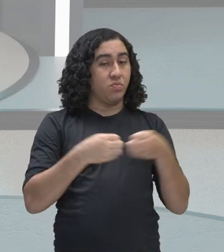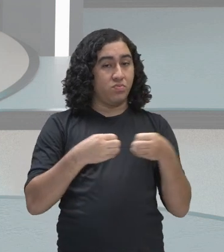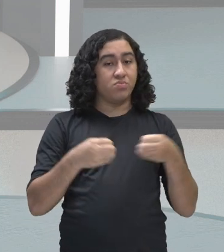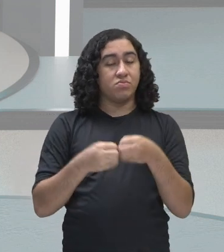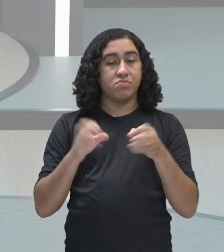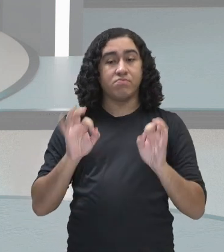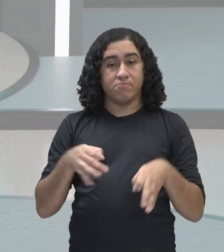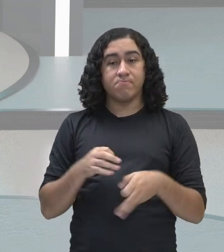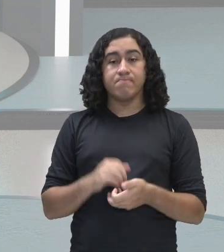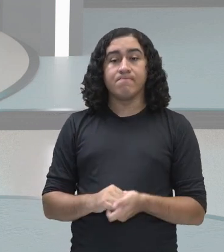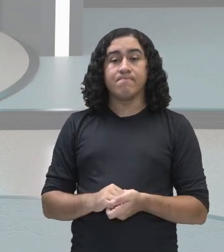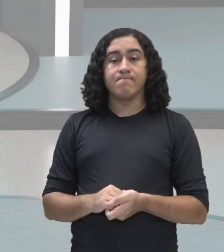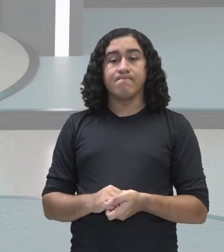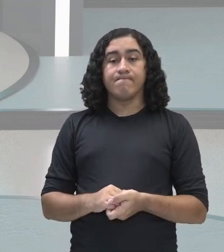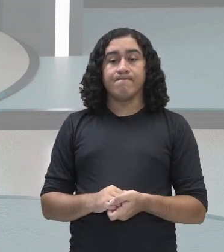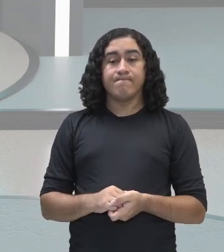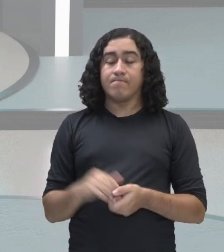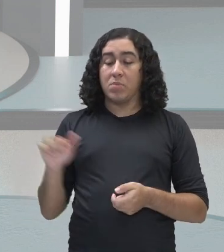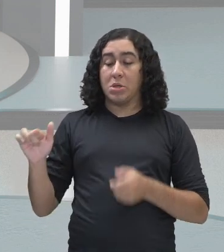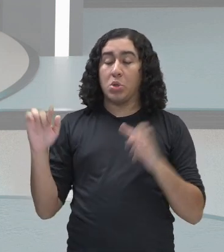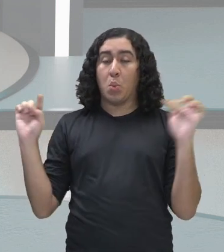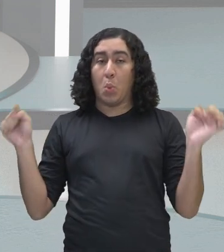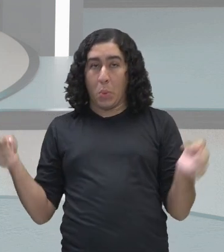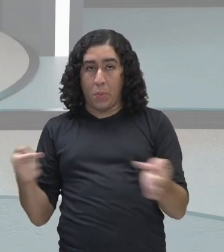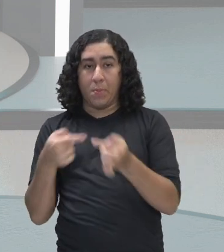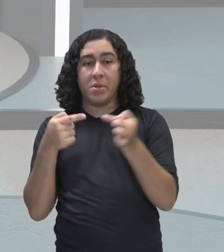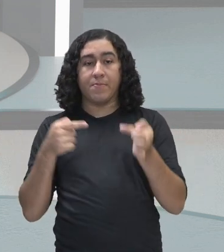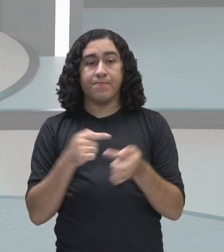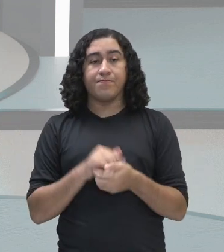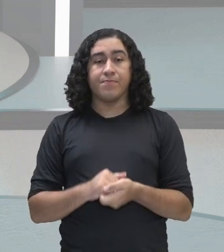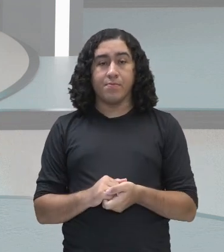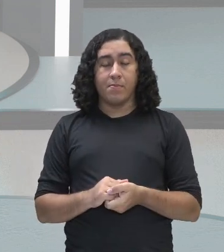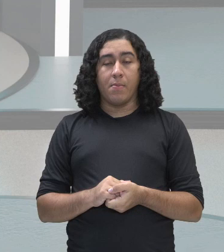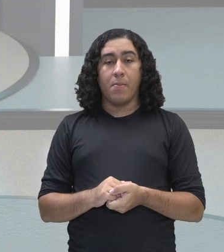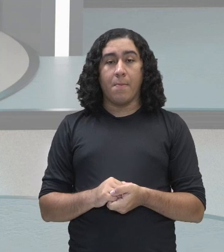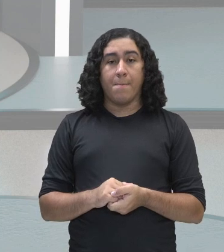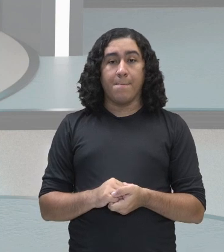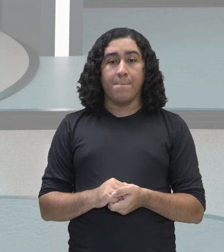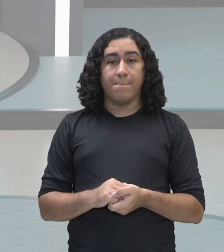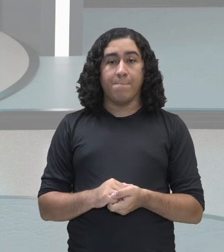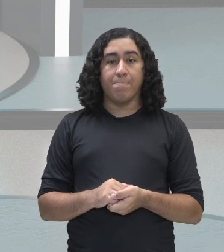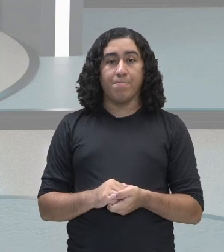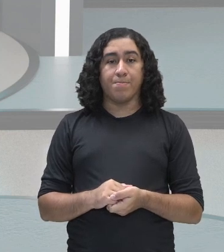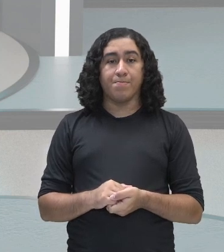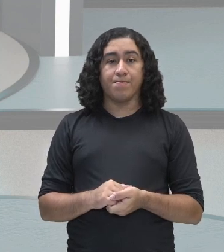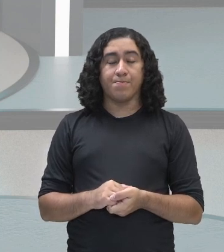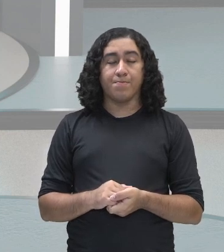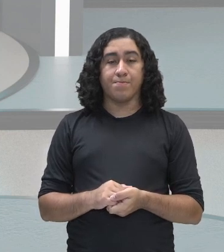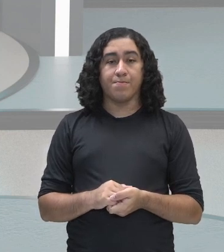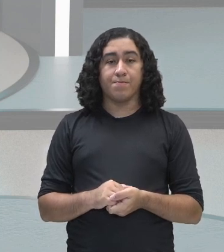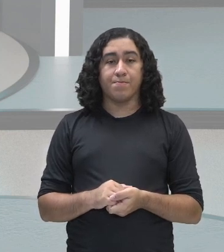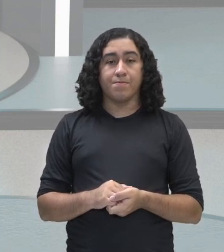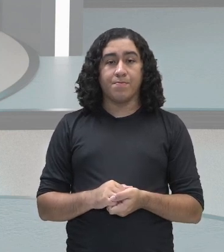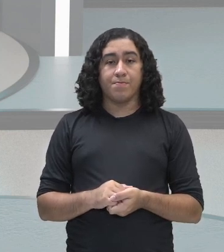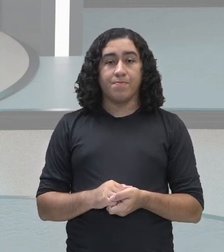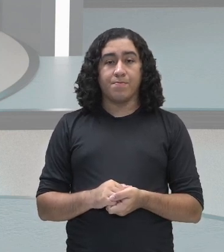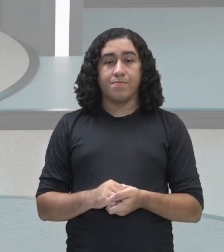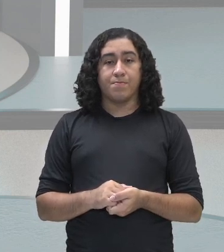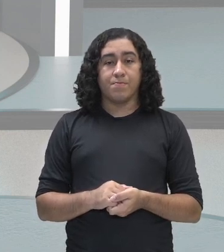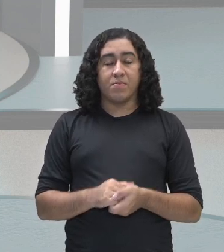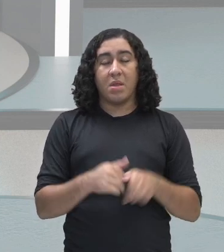Então, este, em língua portuguesa, algo muito próximo. Este um pouco mais distante, aquele ainda mais distante, tá bom? Esses são os